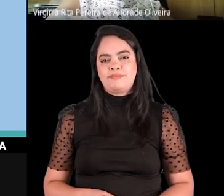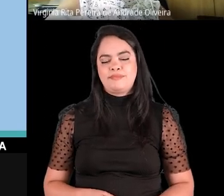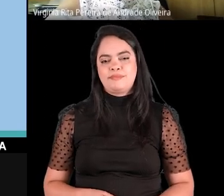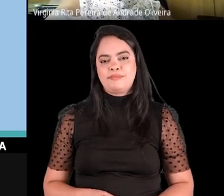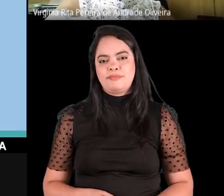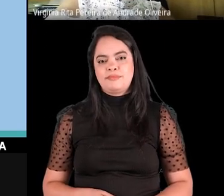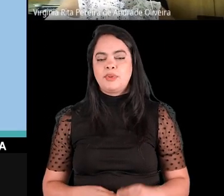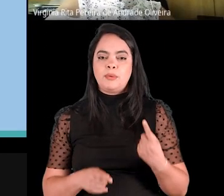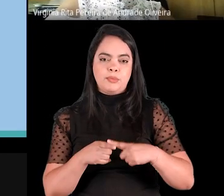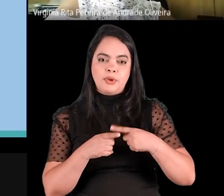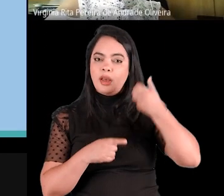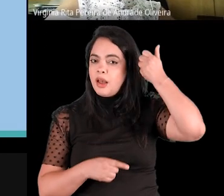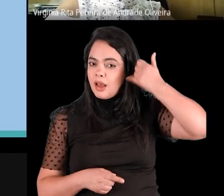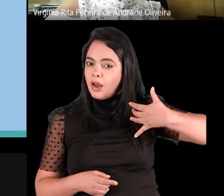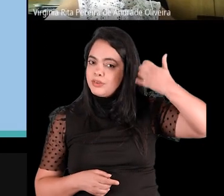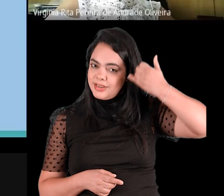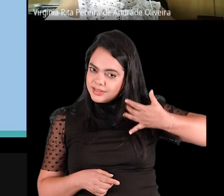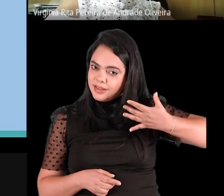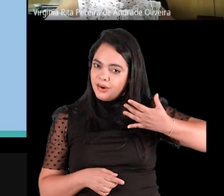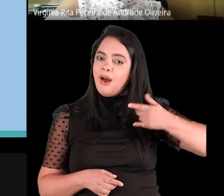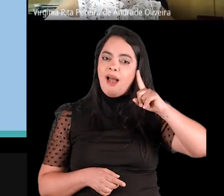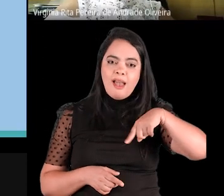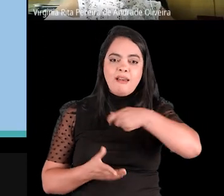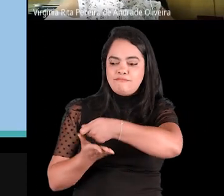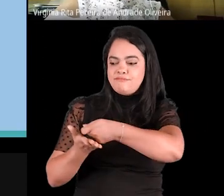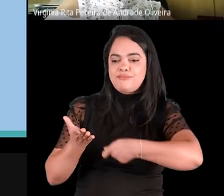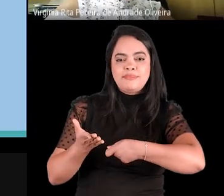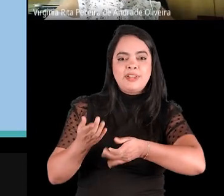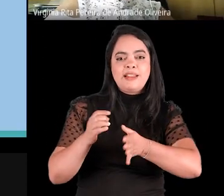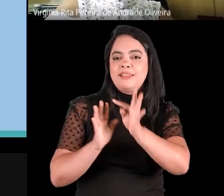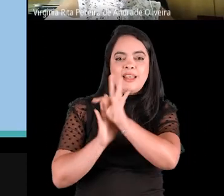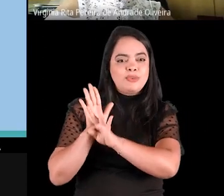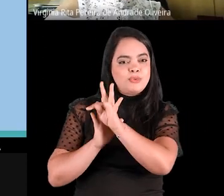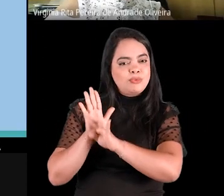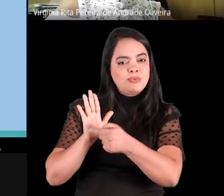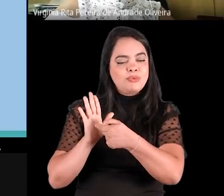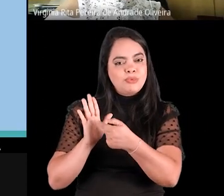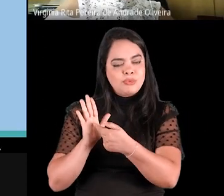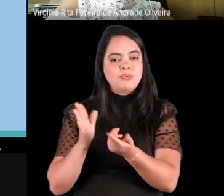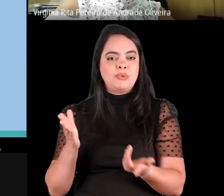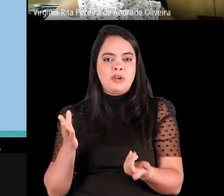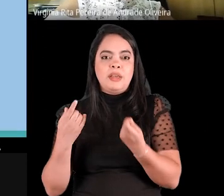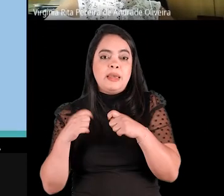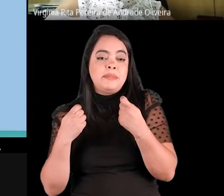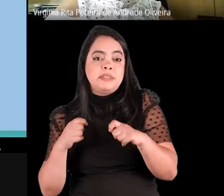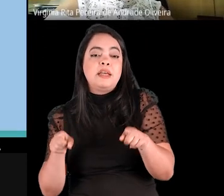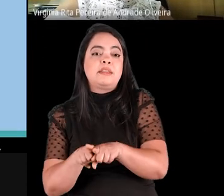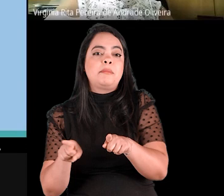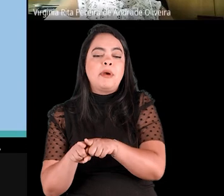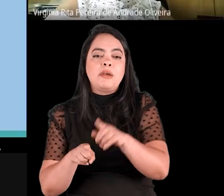Porque a audiodescrição não deixa de ser uma produção de texto e ainda trabalha aspectos relacionados à observação,